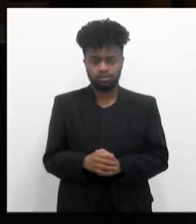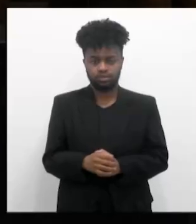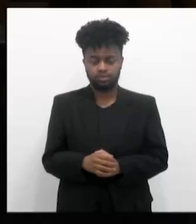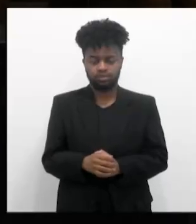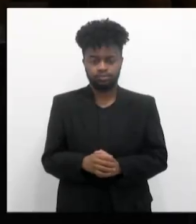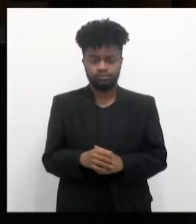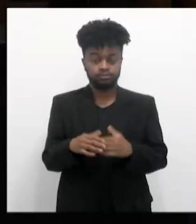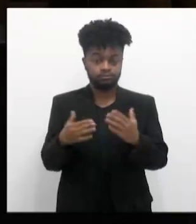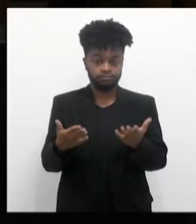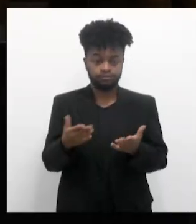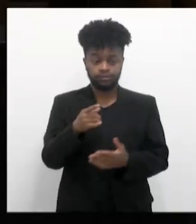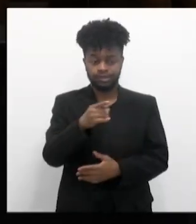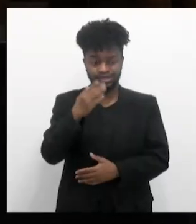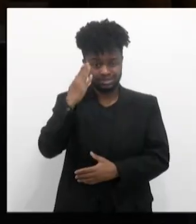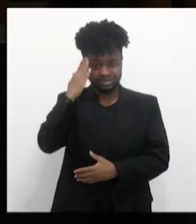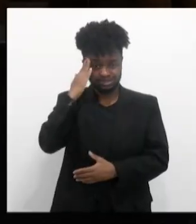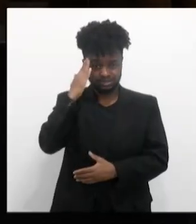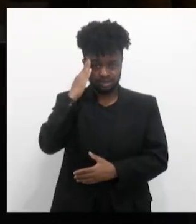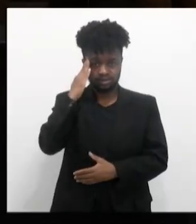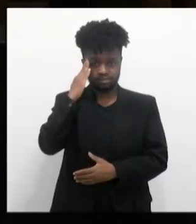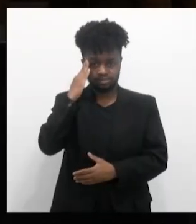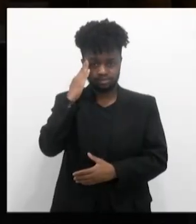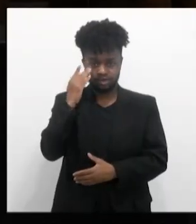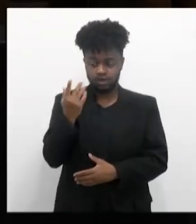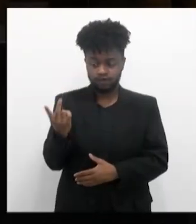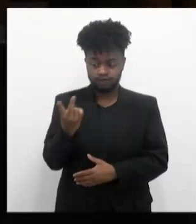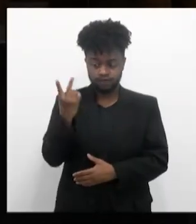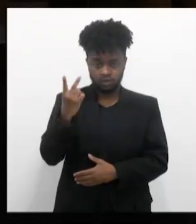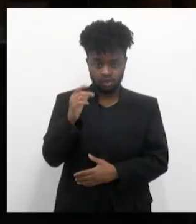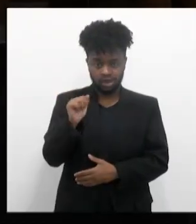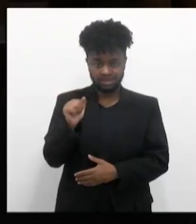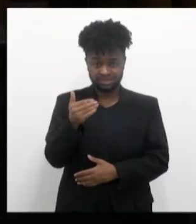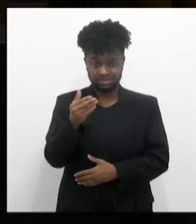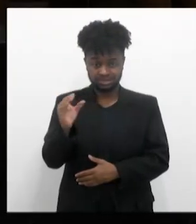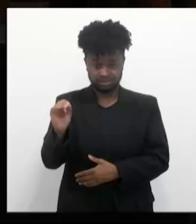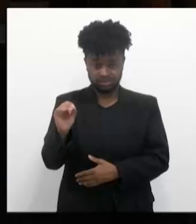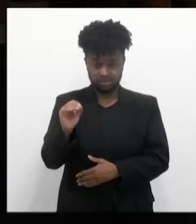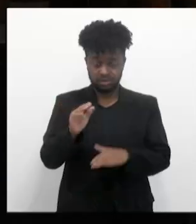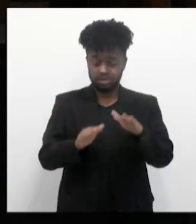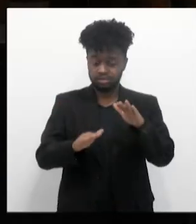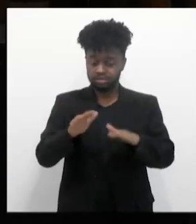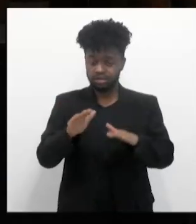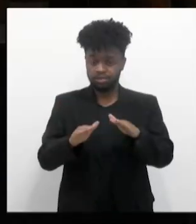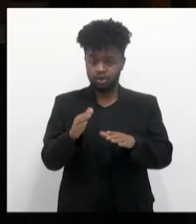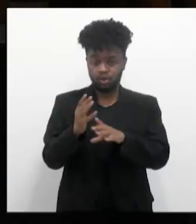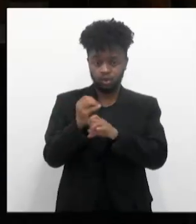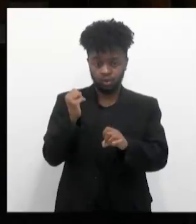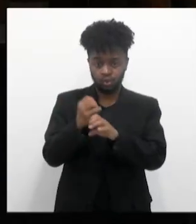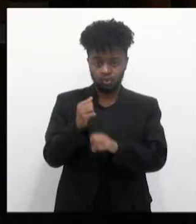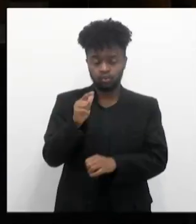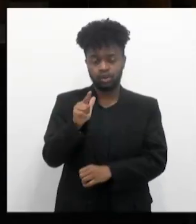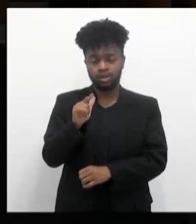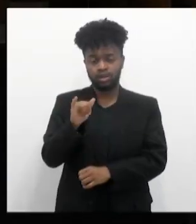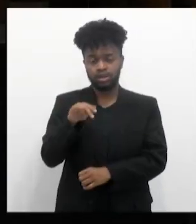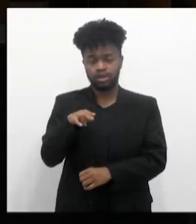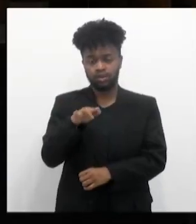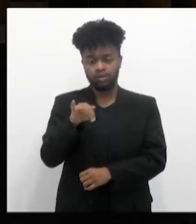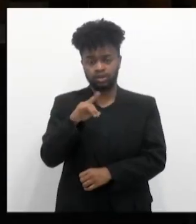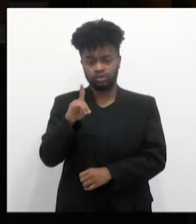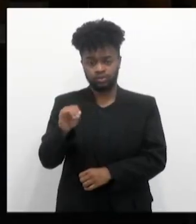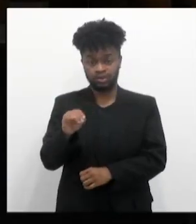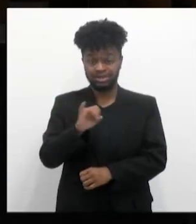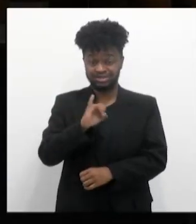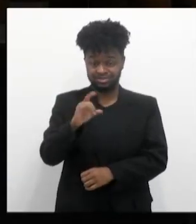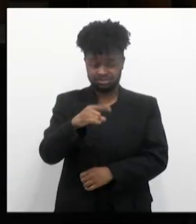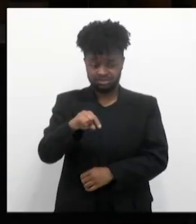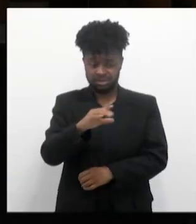O senhor sabe que preço de ação depende de lucro líquido. Se você vai